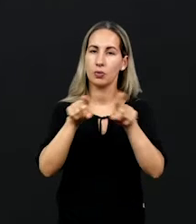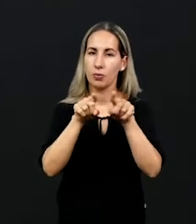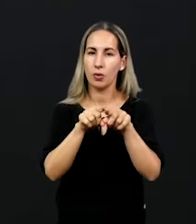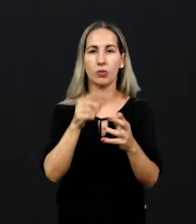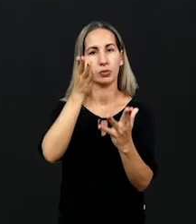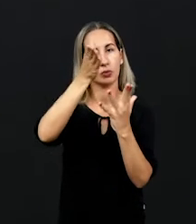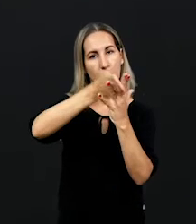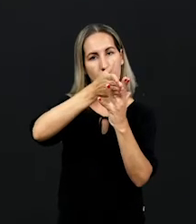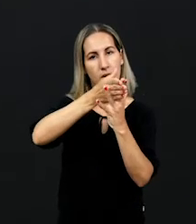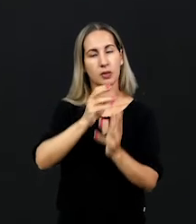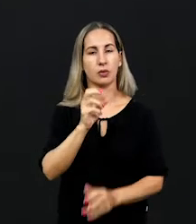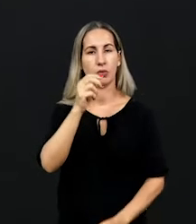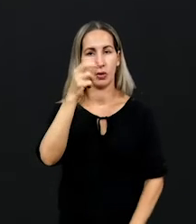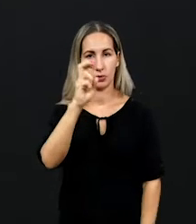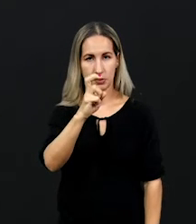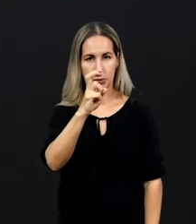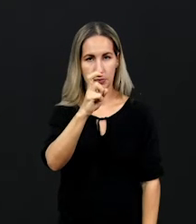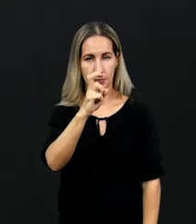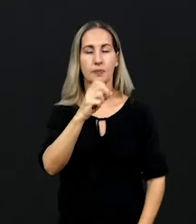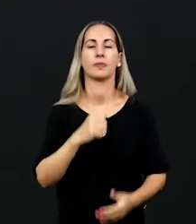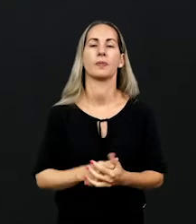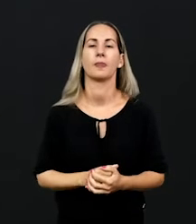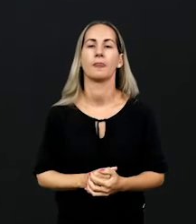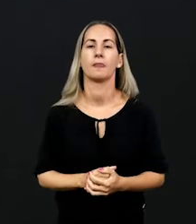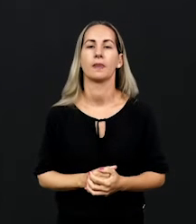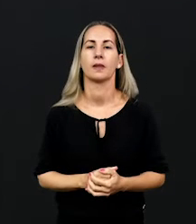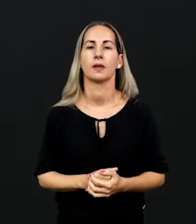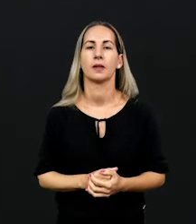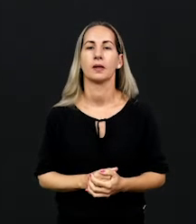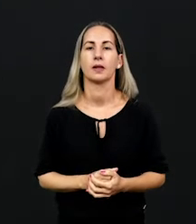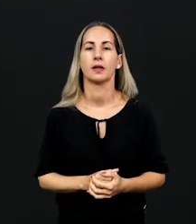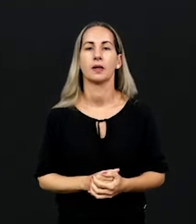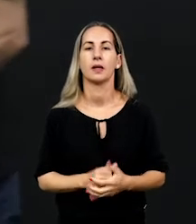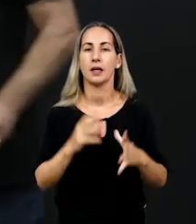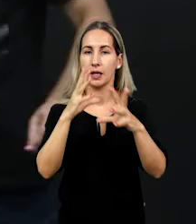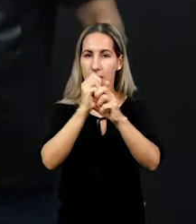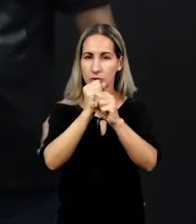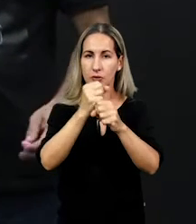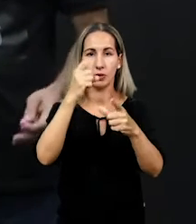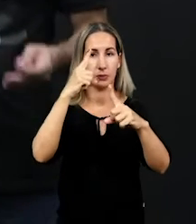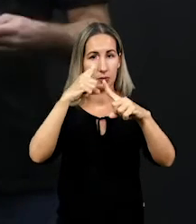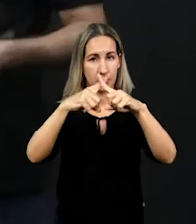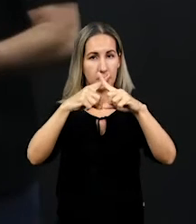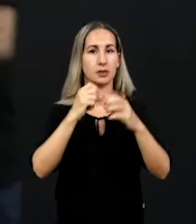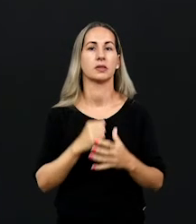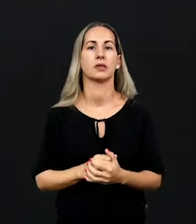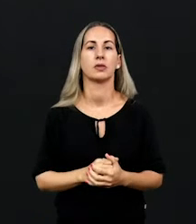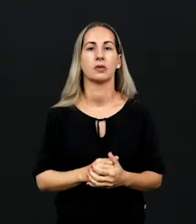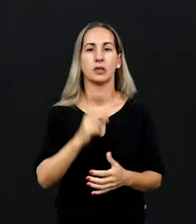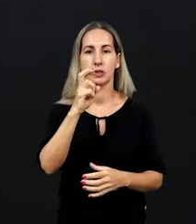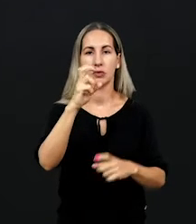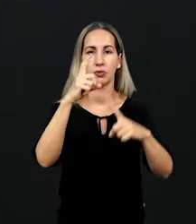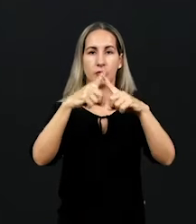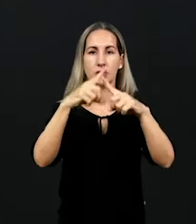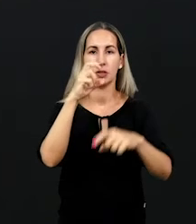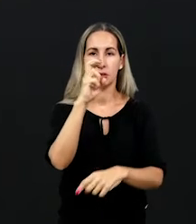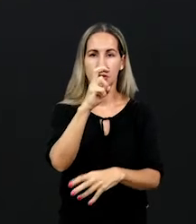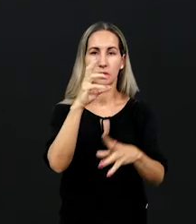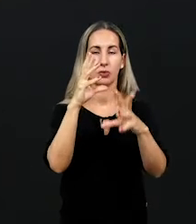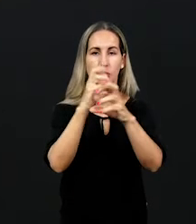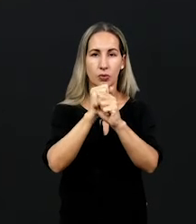número do meio aqui é o 5. Então, você pega e resolve a multiplicação de 5 vezes